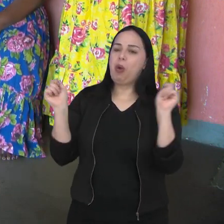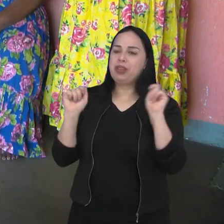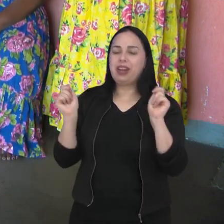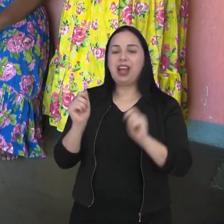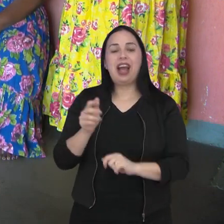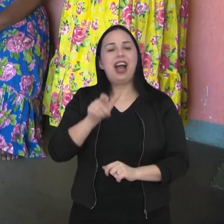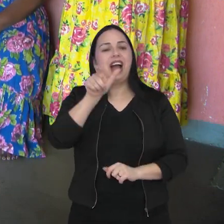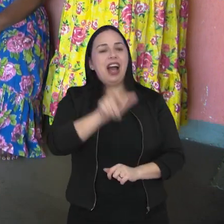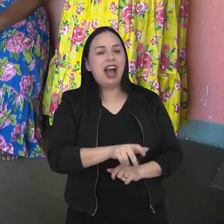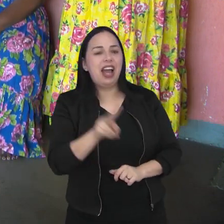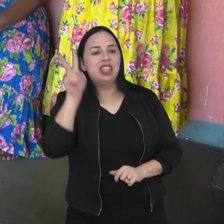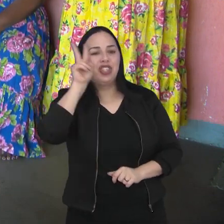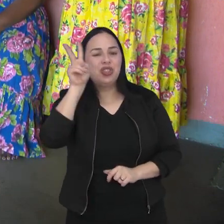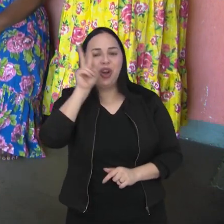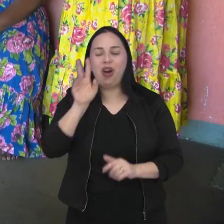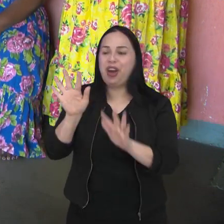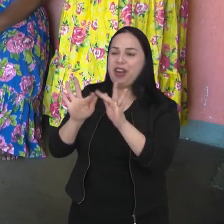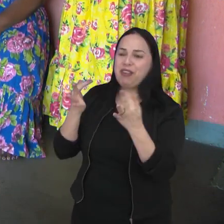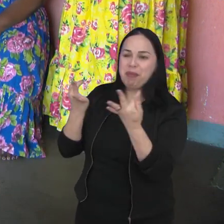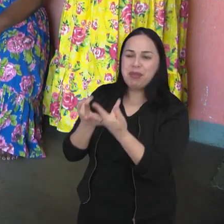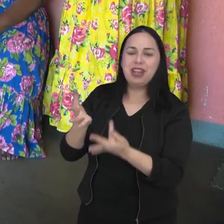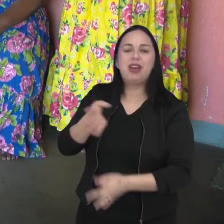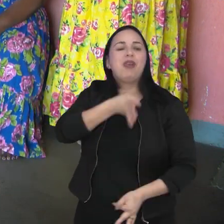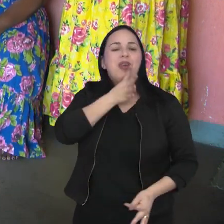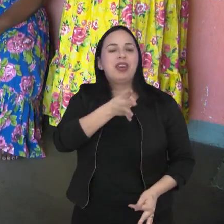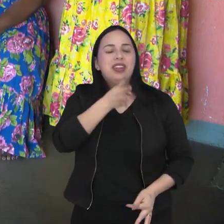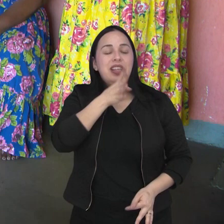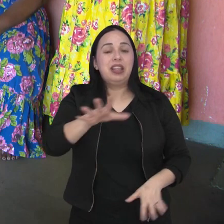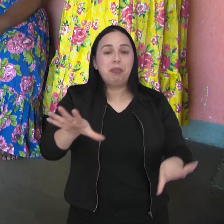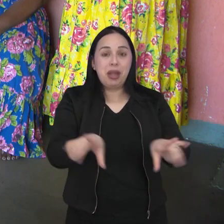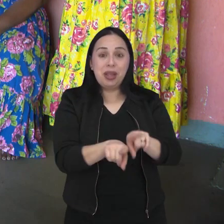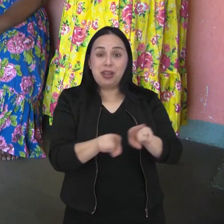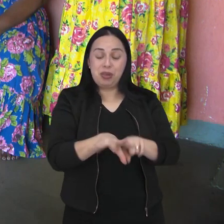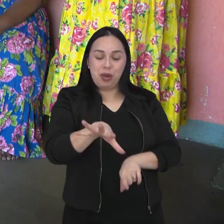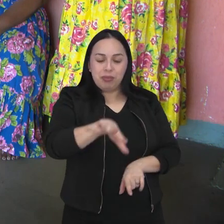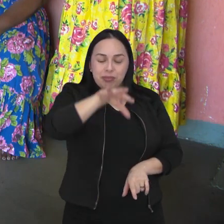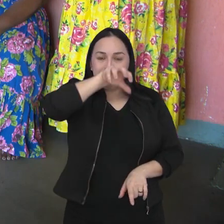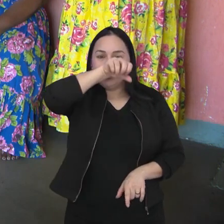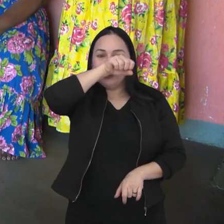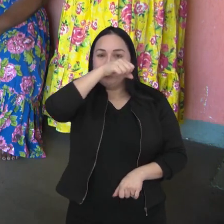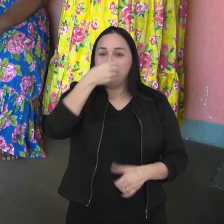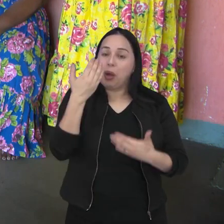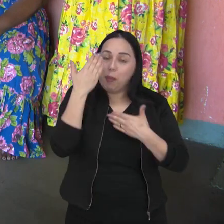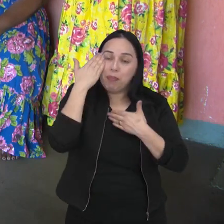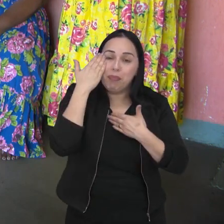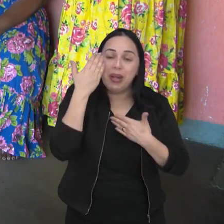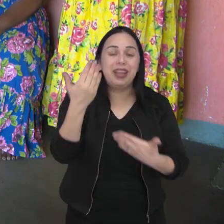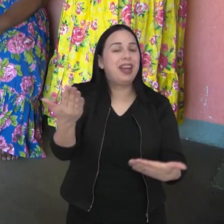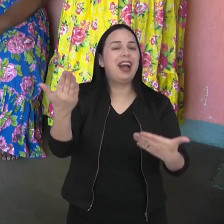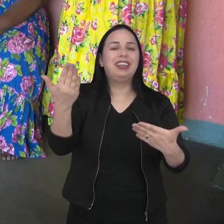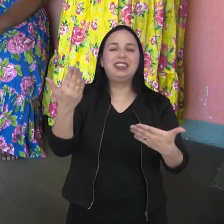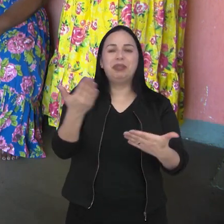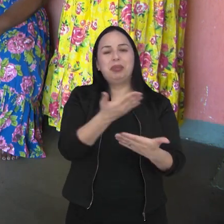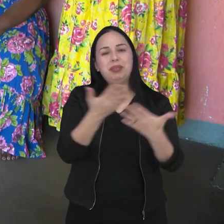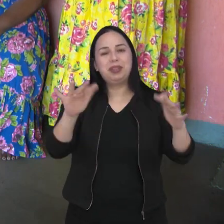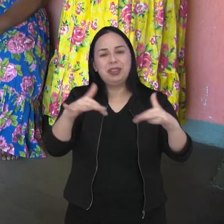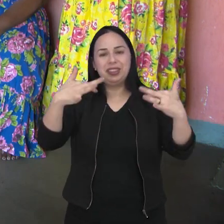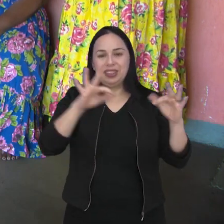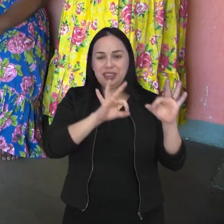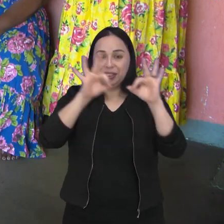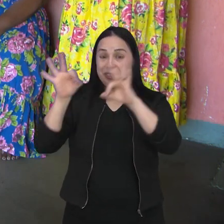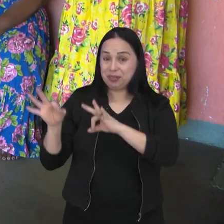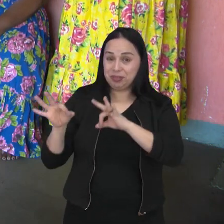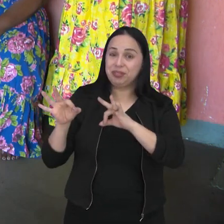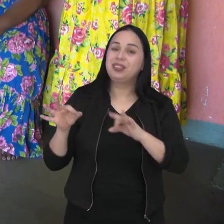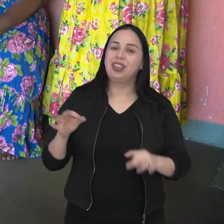adorei conhecer sua história, conhecer sua casa, conhecer sua família, esse cheiro de paçoca. Gente, obrigada, viu? Você que está em casa, obrigada por ter estado comigo